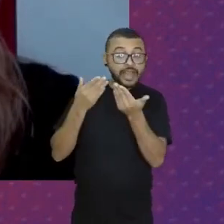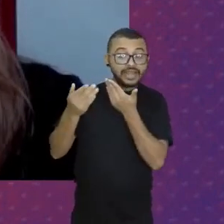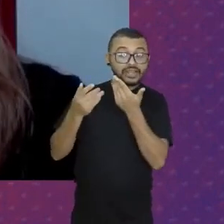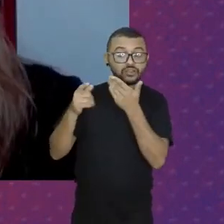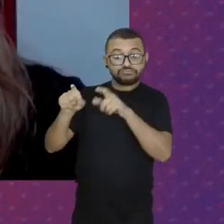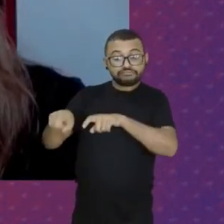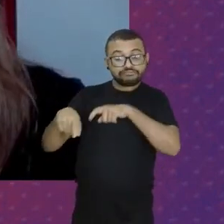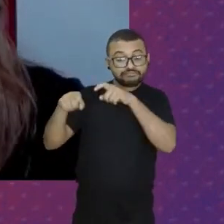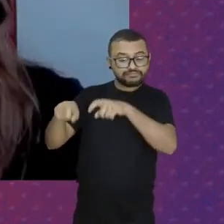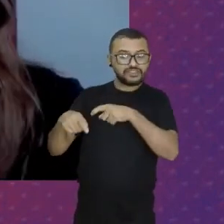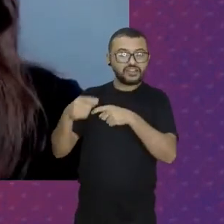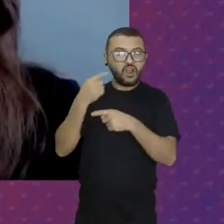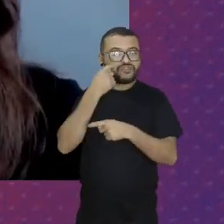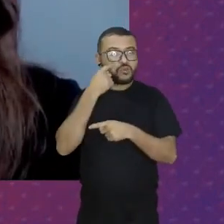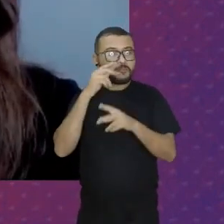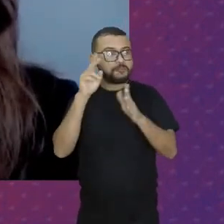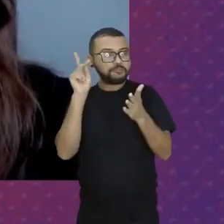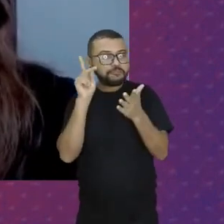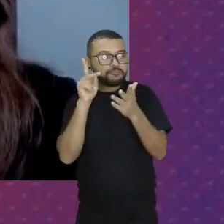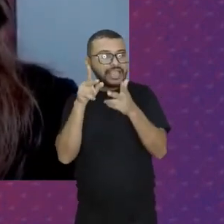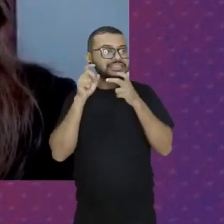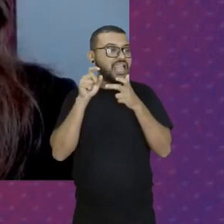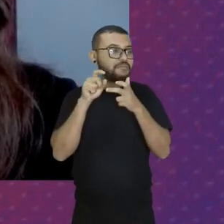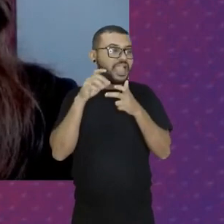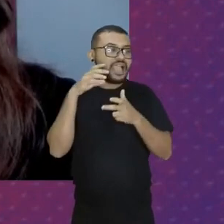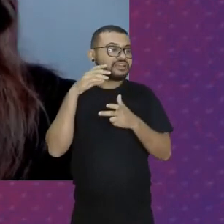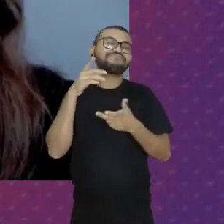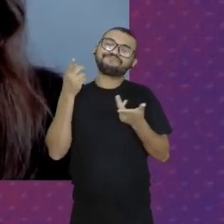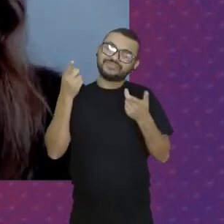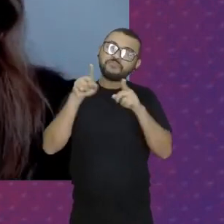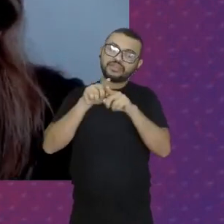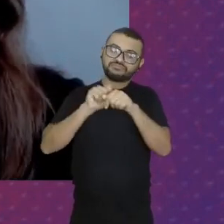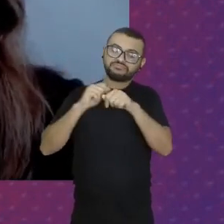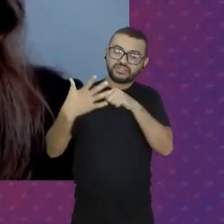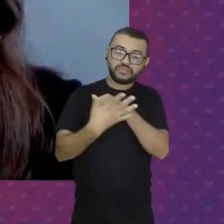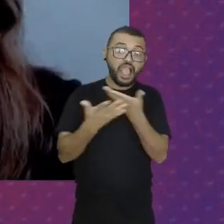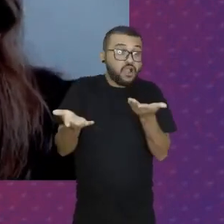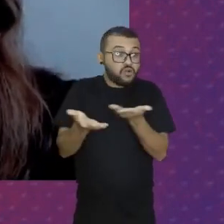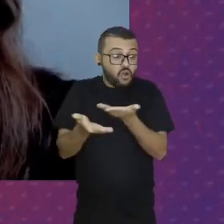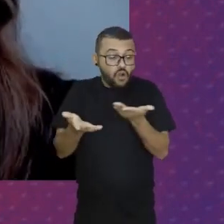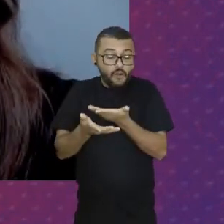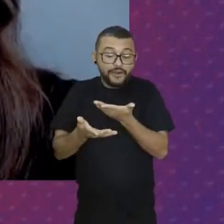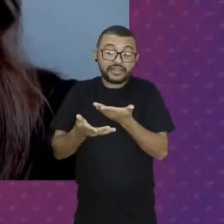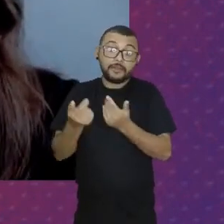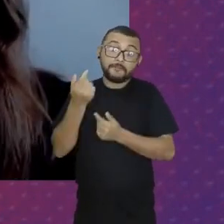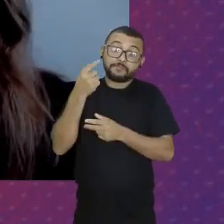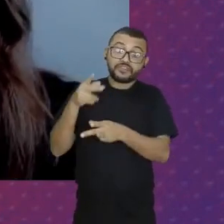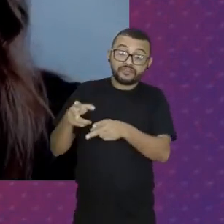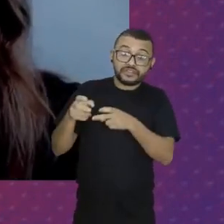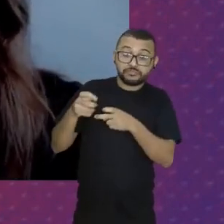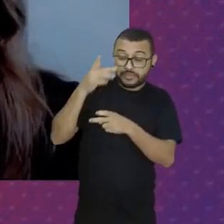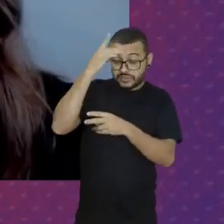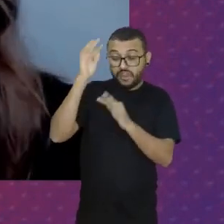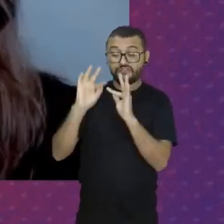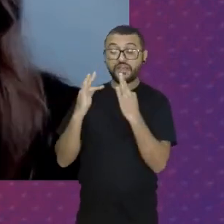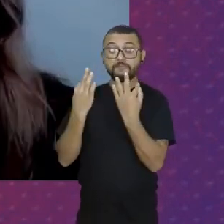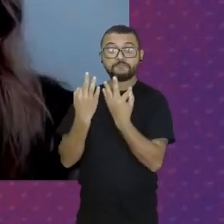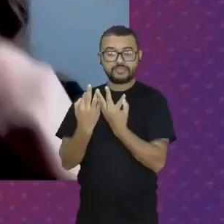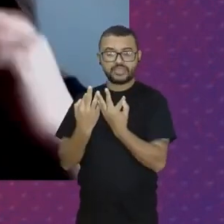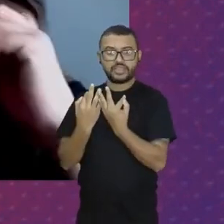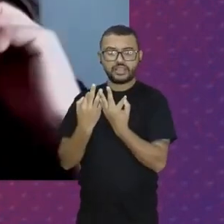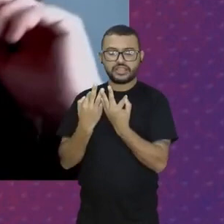evidente durante a pandemia, né? Como que em vários momentos, quando uma família